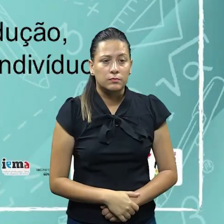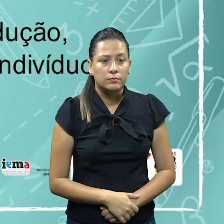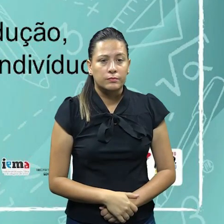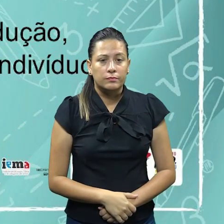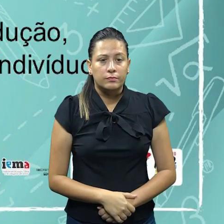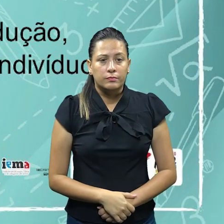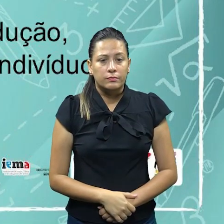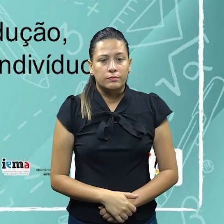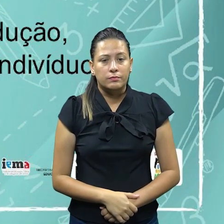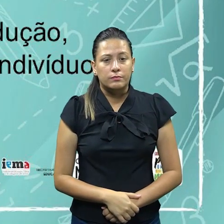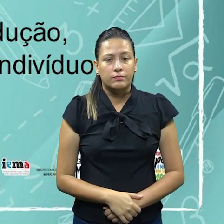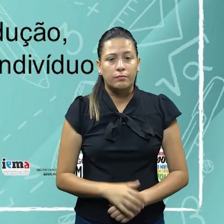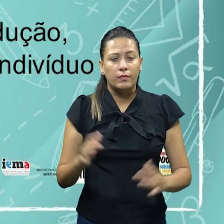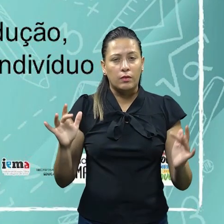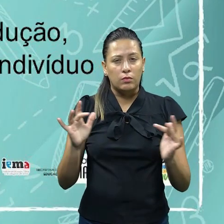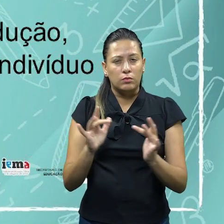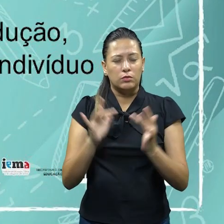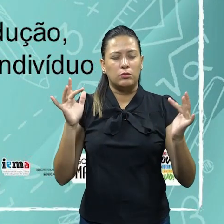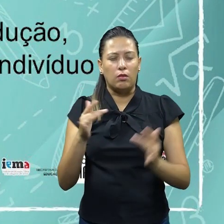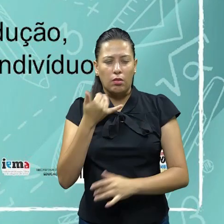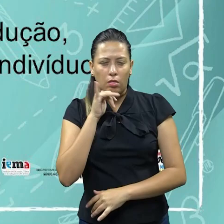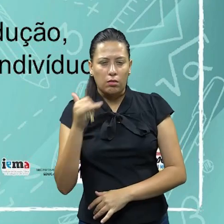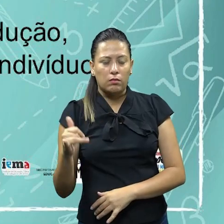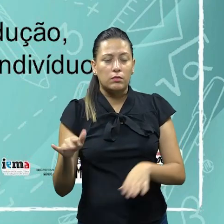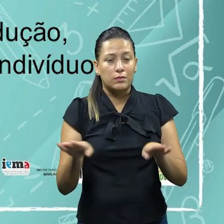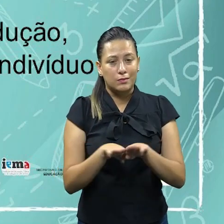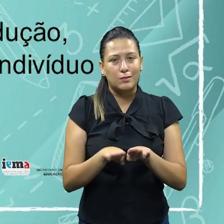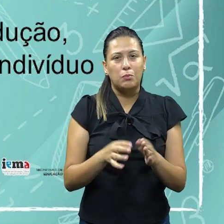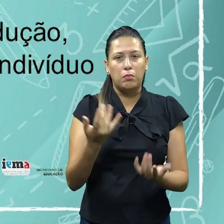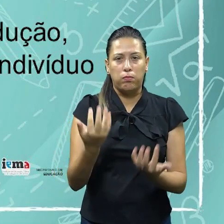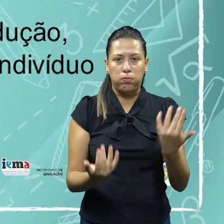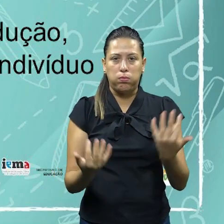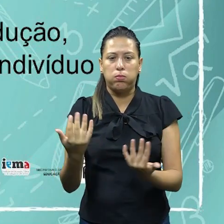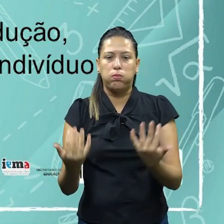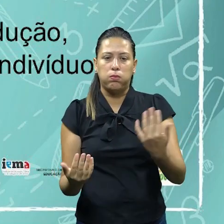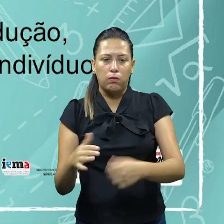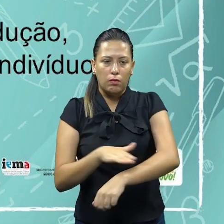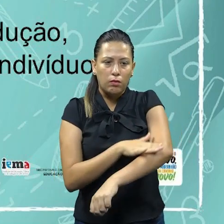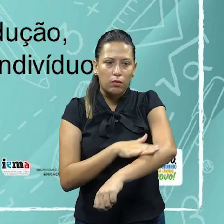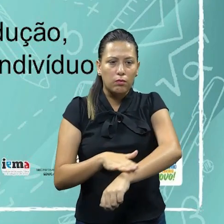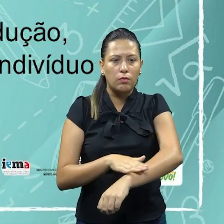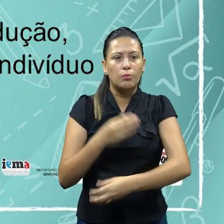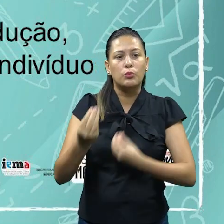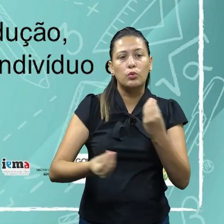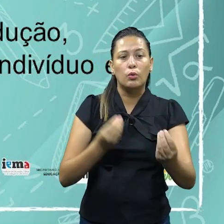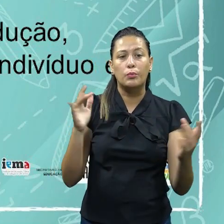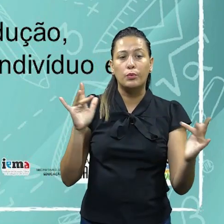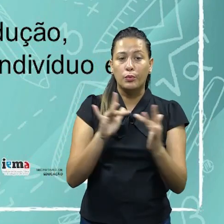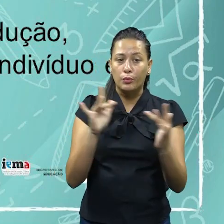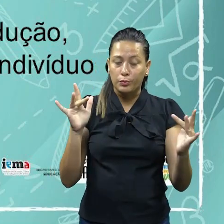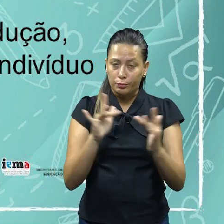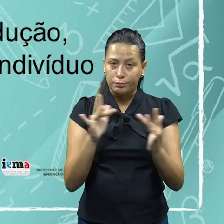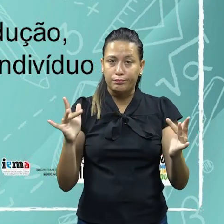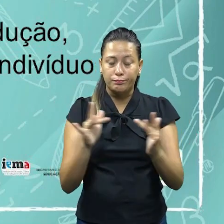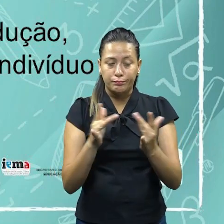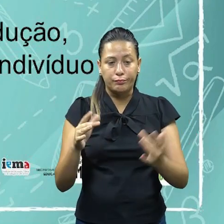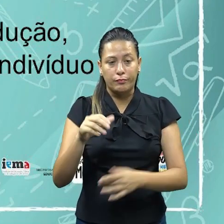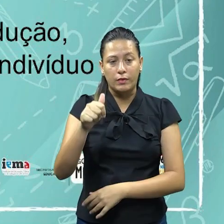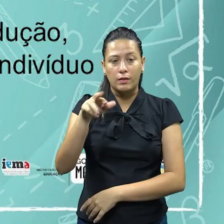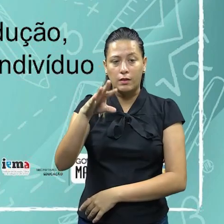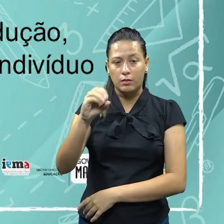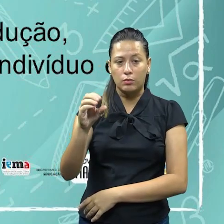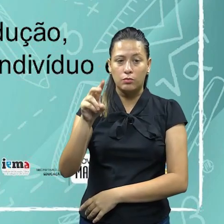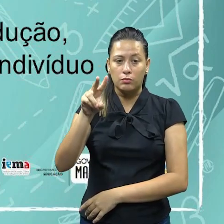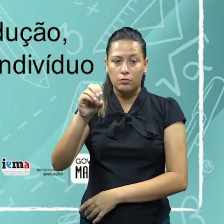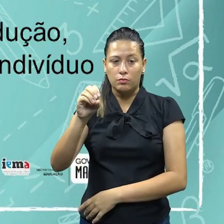exposto. Além do choque elétrico, nós também temos as queimaduras. E essa queimadura ela pode ocorrer por contato,